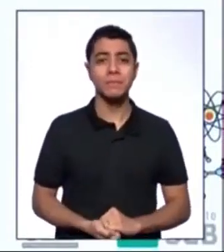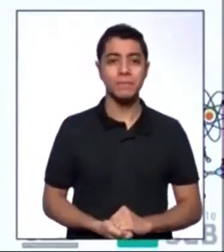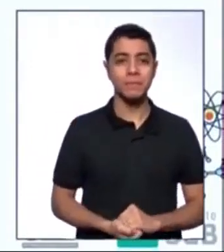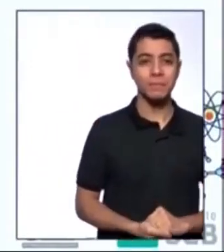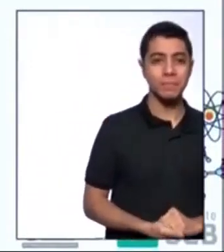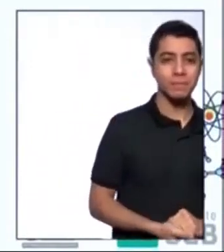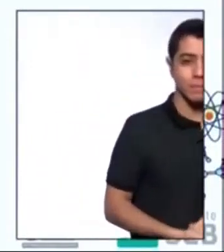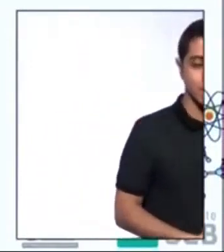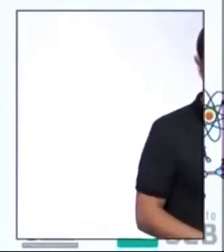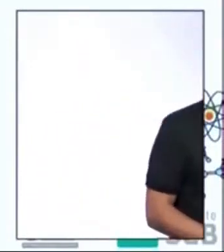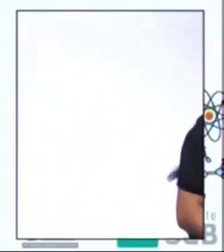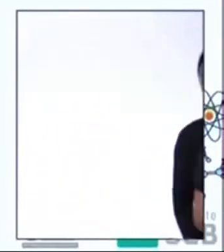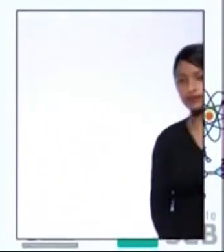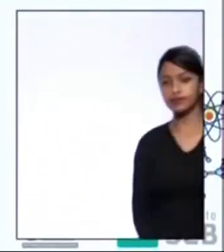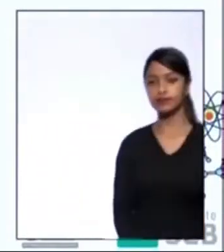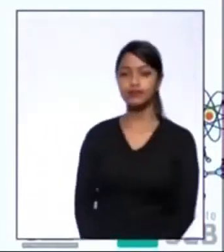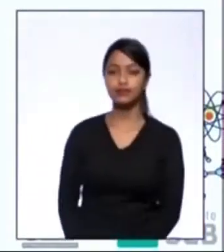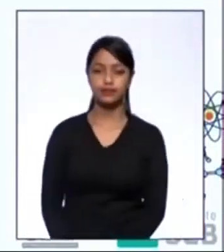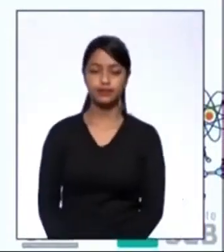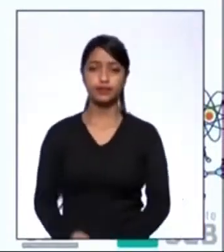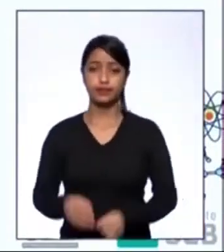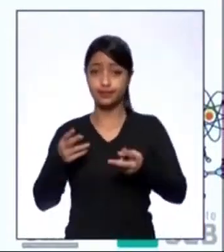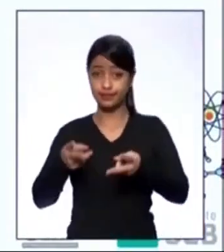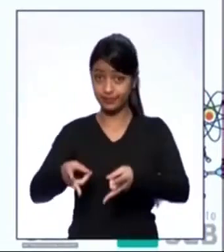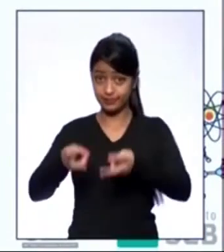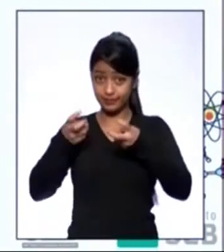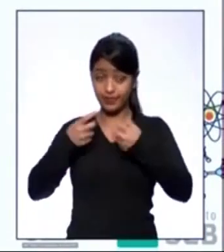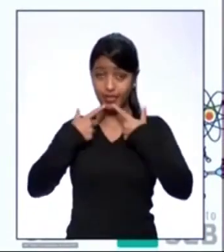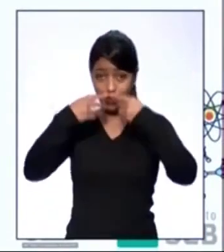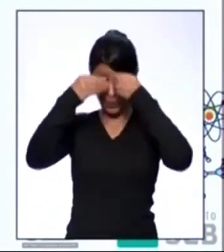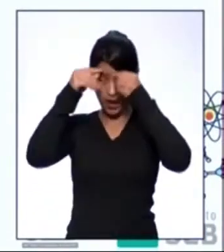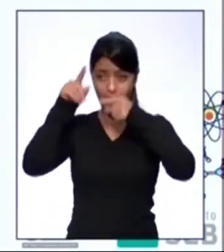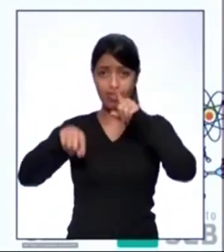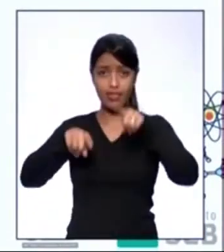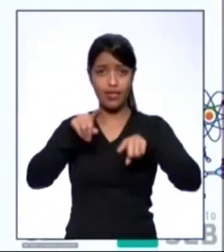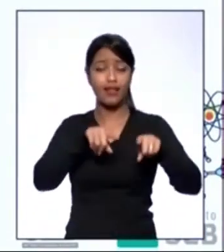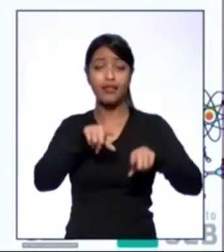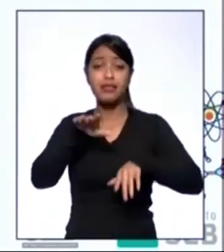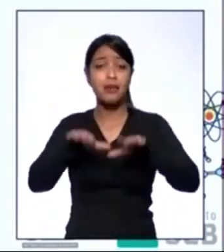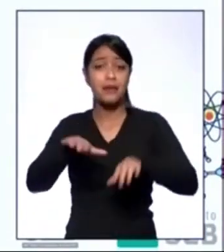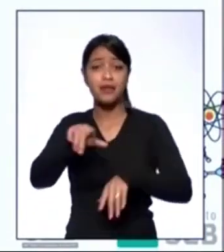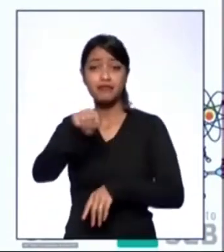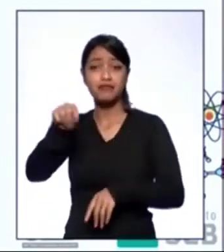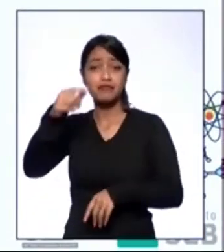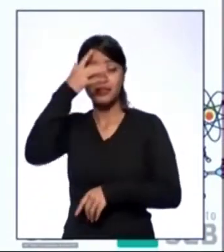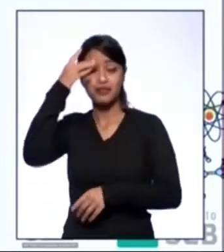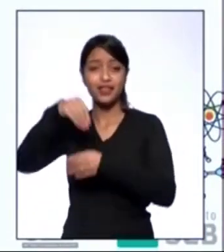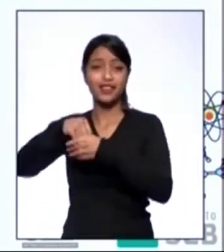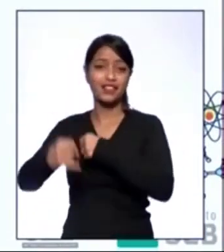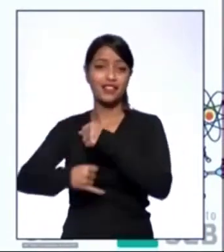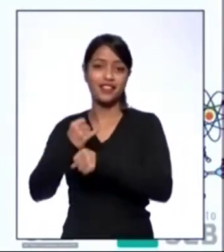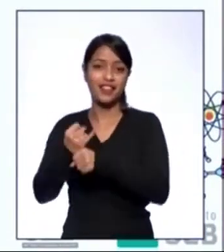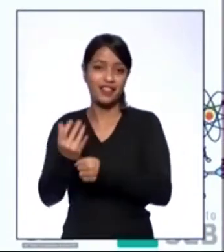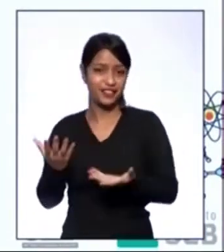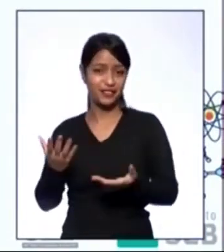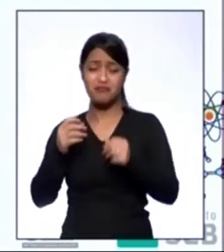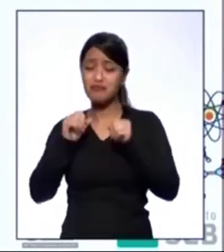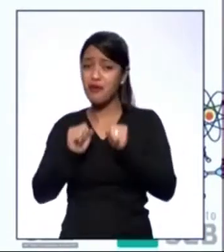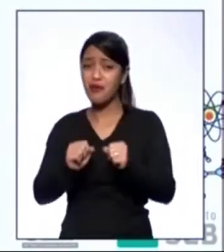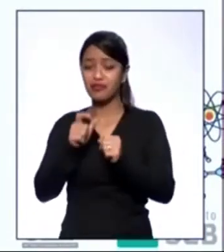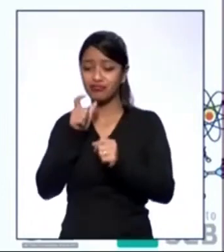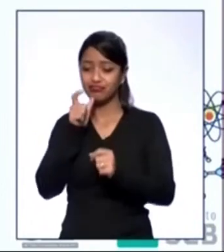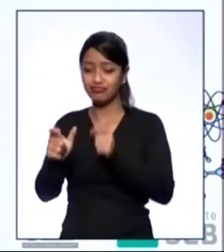Percebeu? A alternância da variante é uma habilidade dos usuários, ele pode alternar, pode usar quando ele quiser, tá? Dependendo das